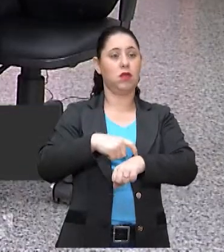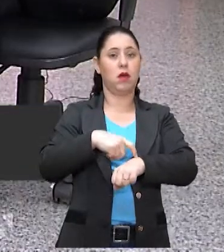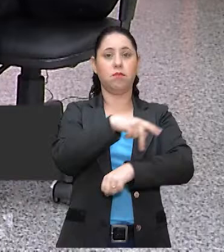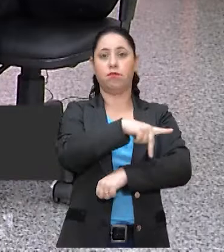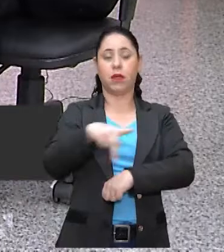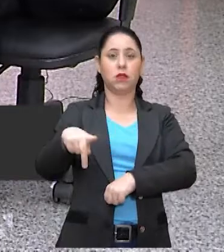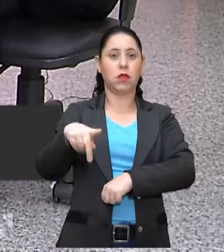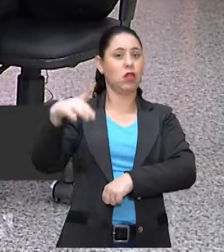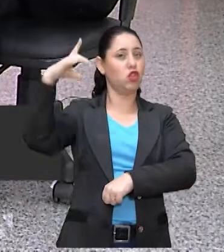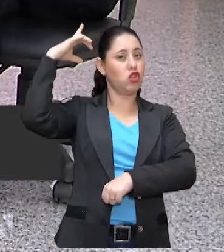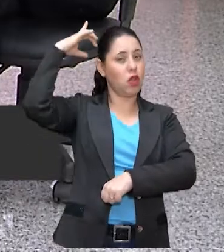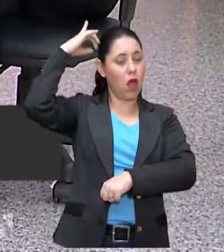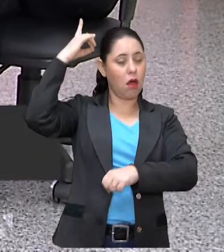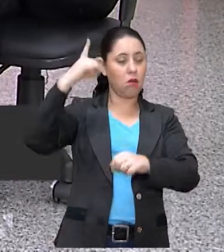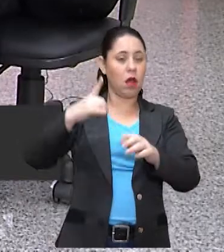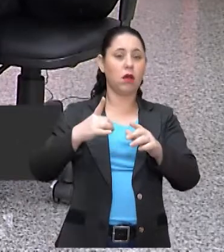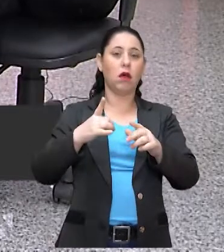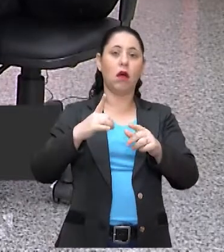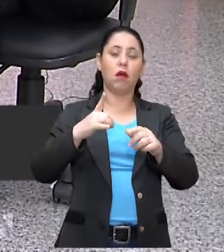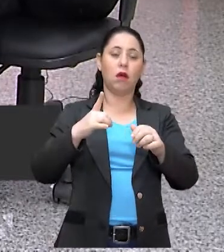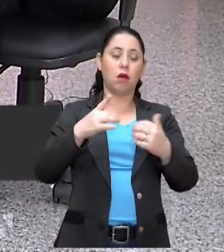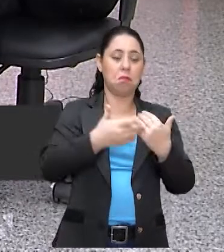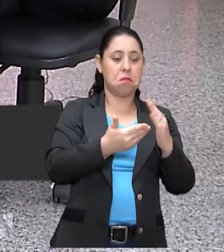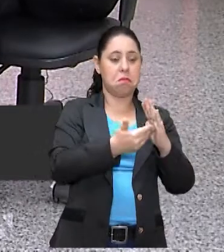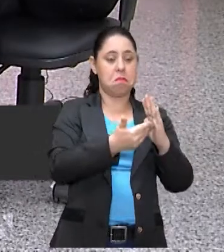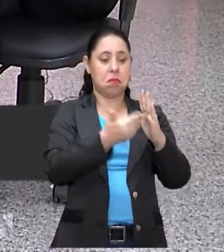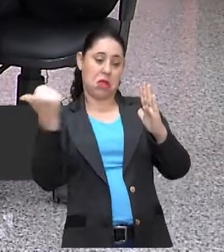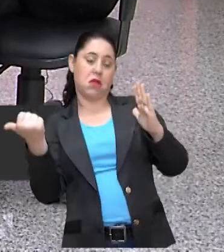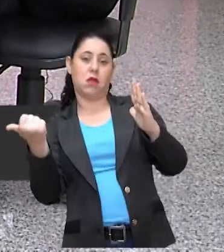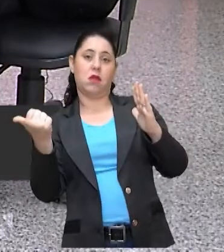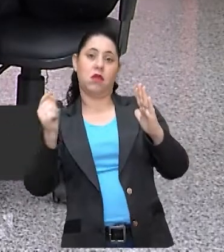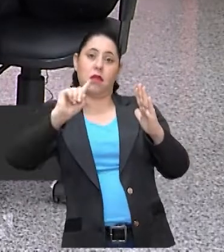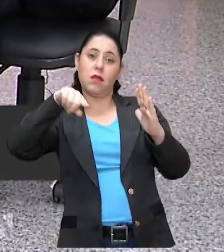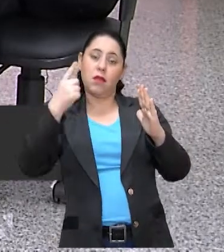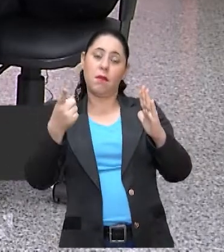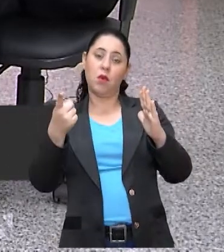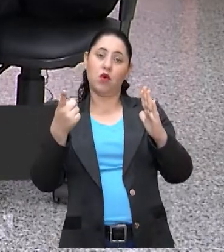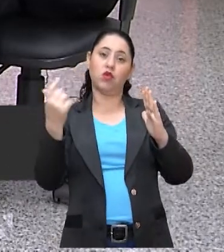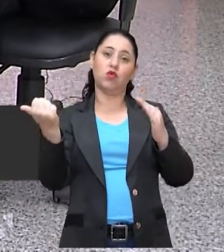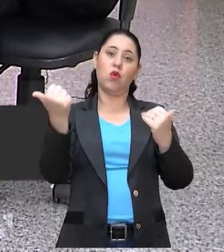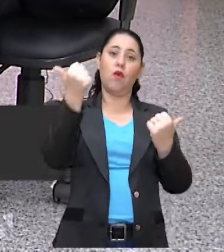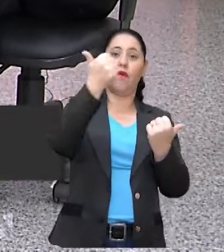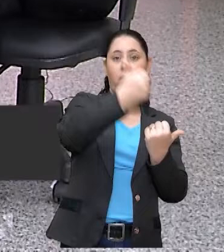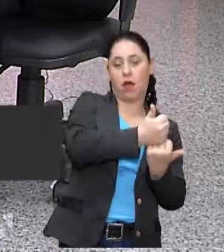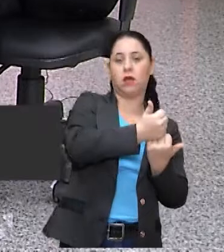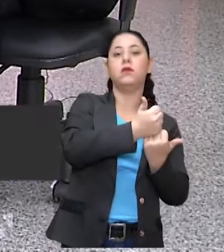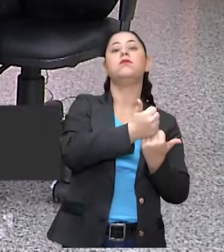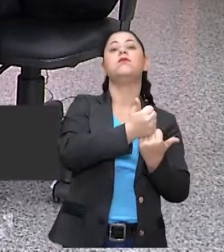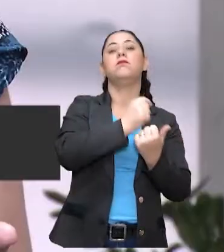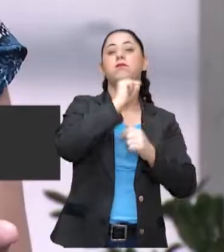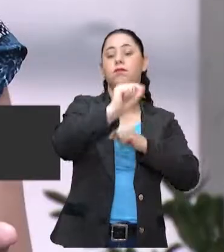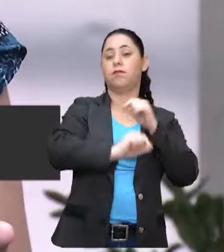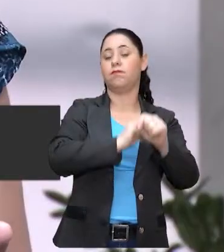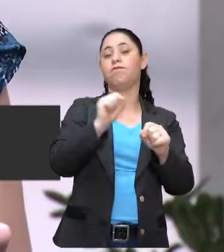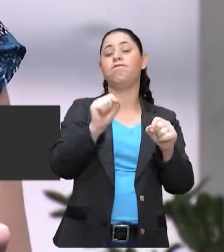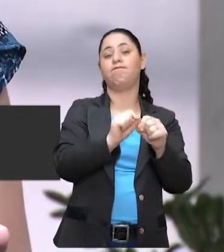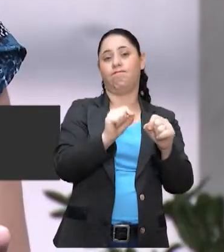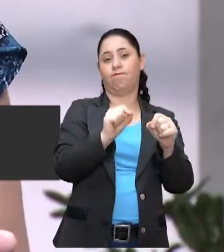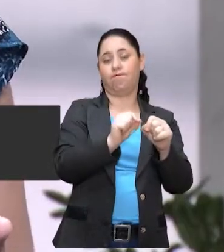foi retirada e assumiu então o vice-presidente à época, e ele